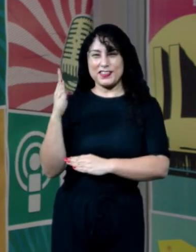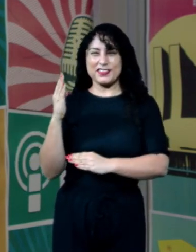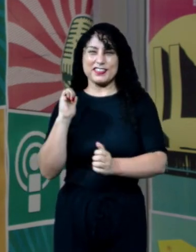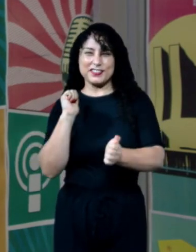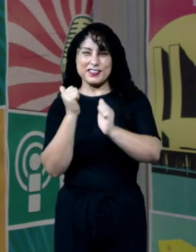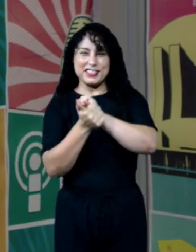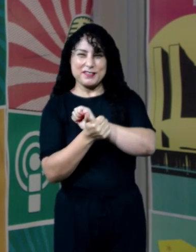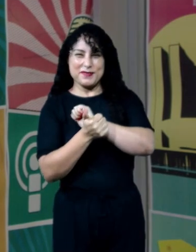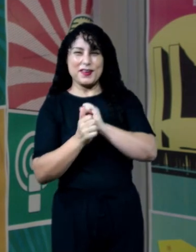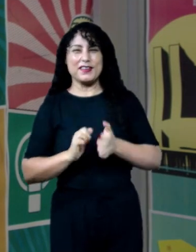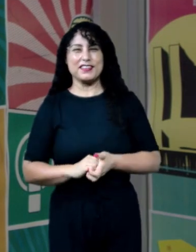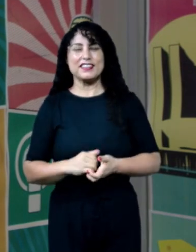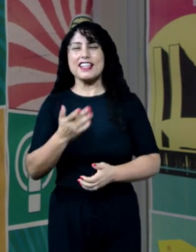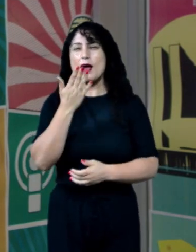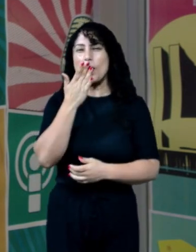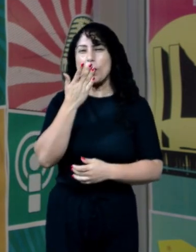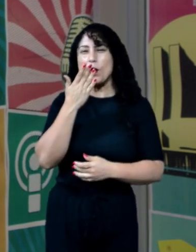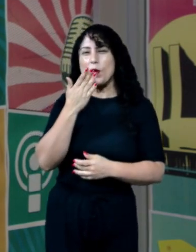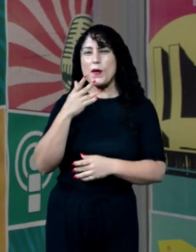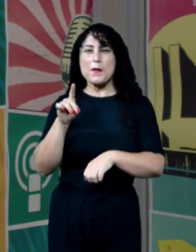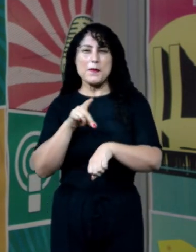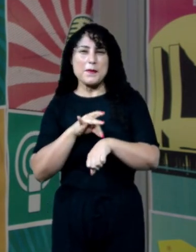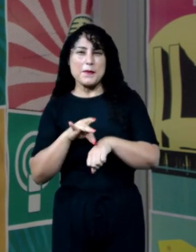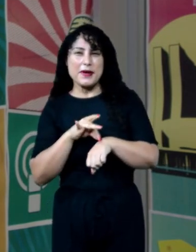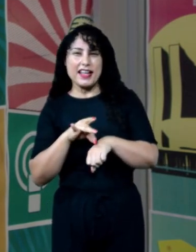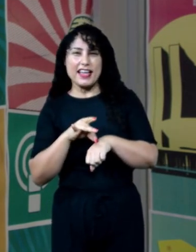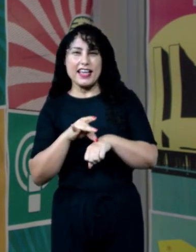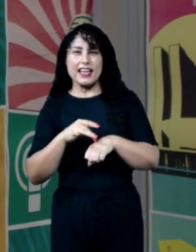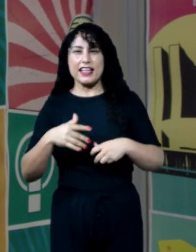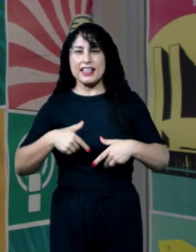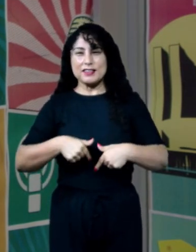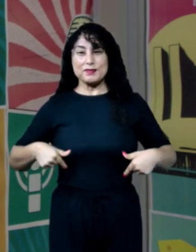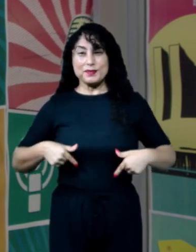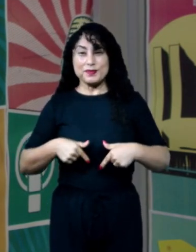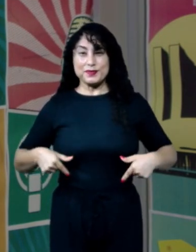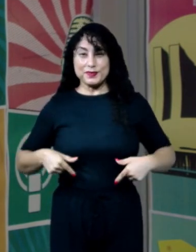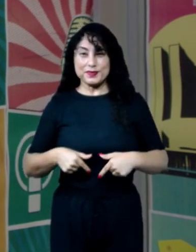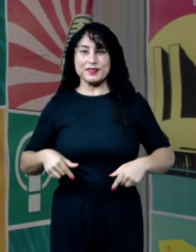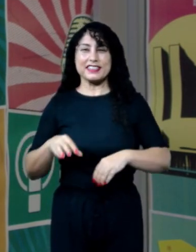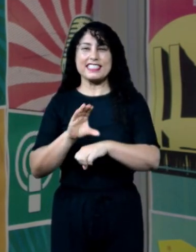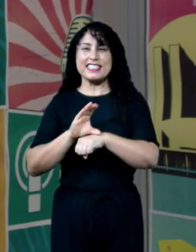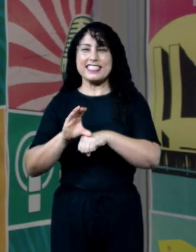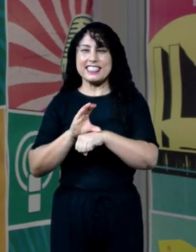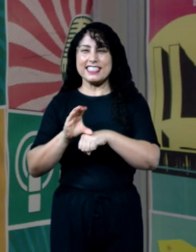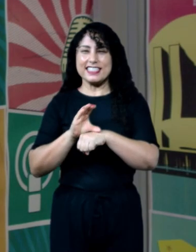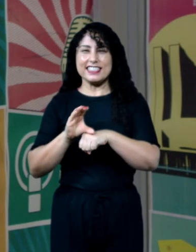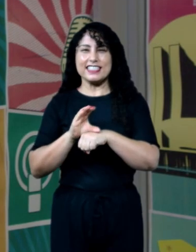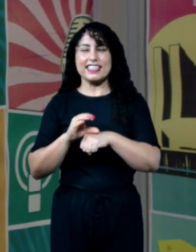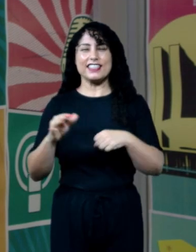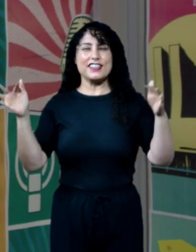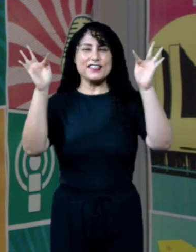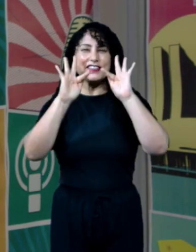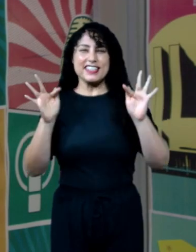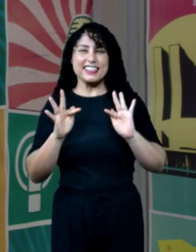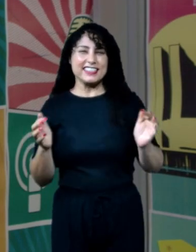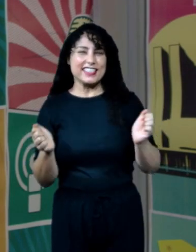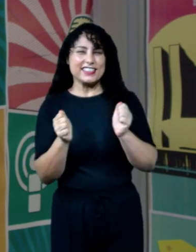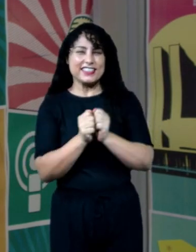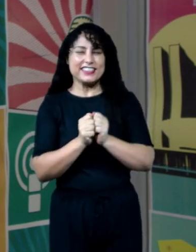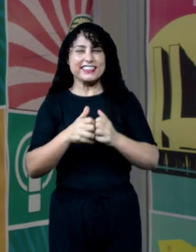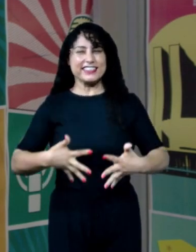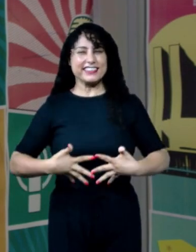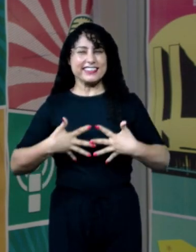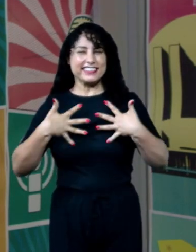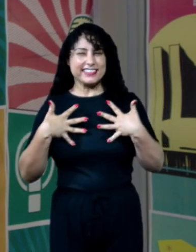Regatas, da cor preta com degradê até o cinza, tá? E eu estou muito feliz de estar aqui, muito honrado